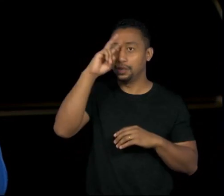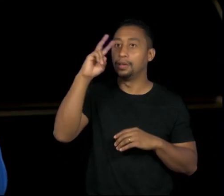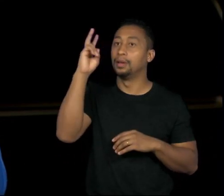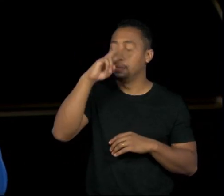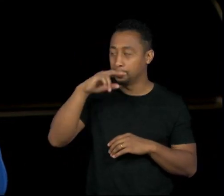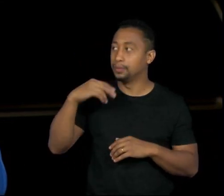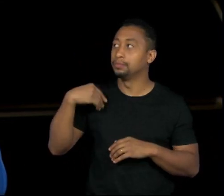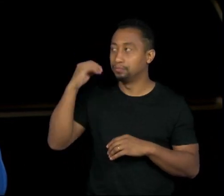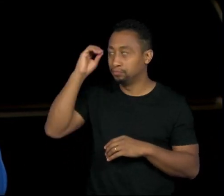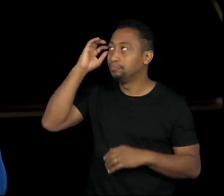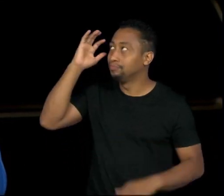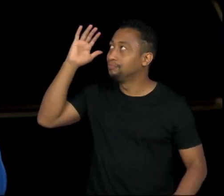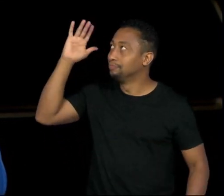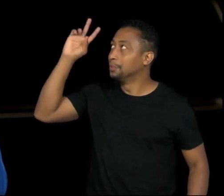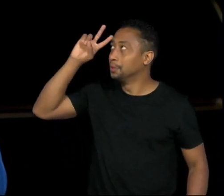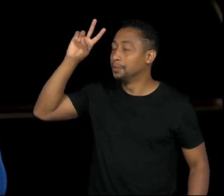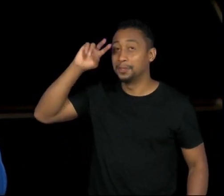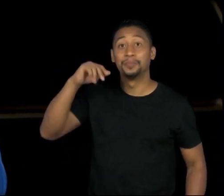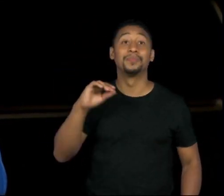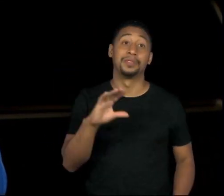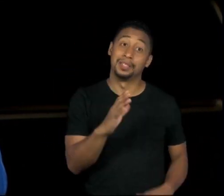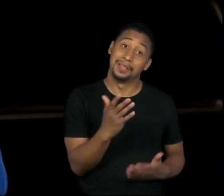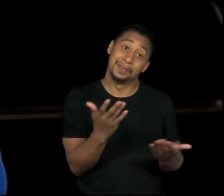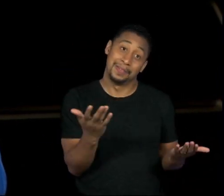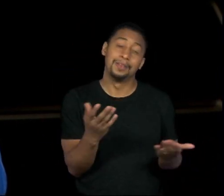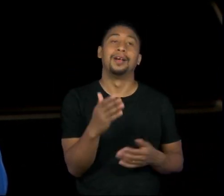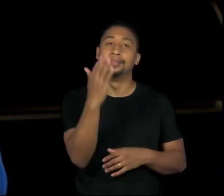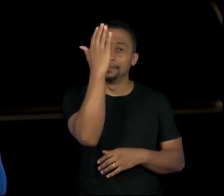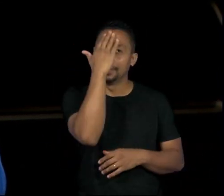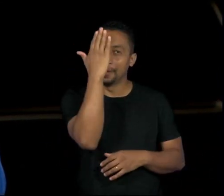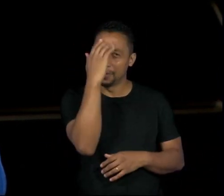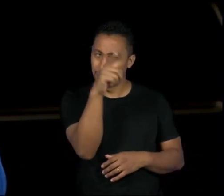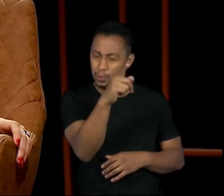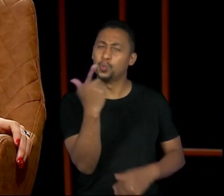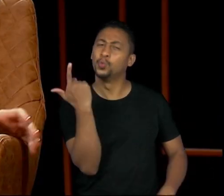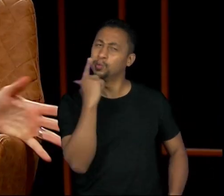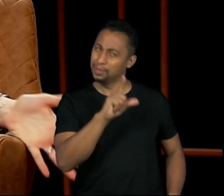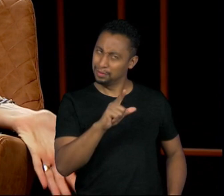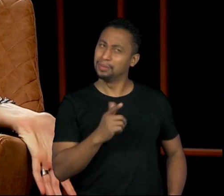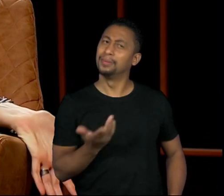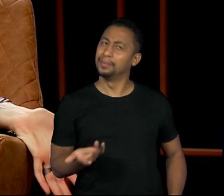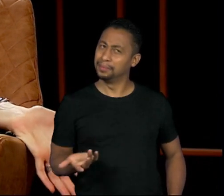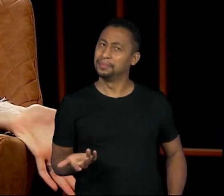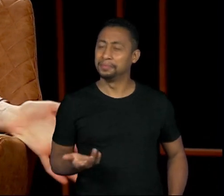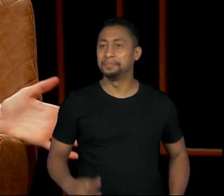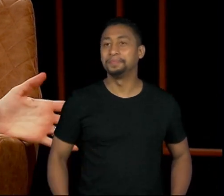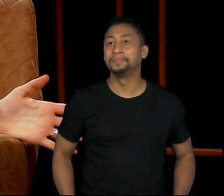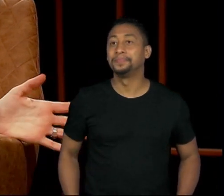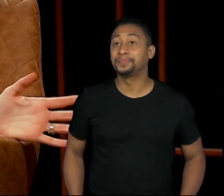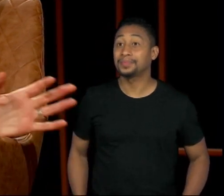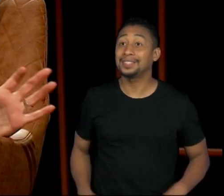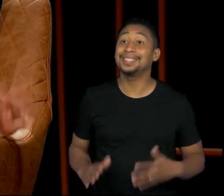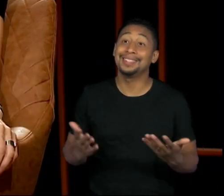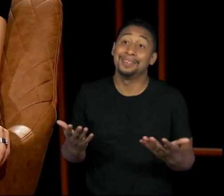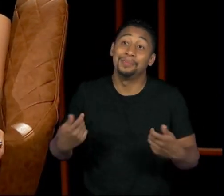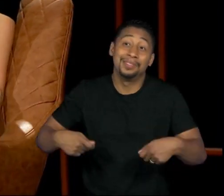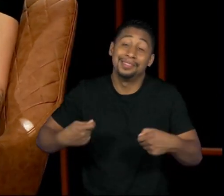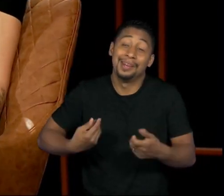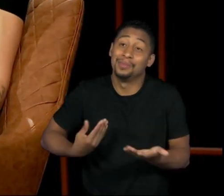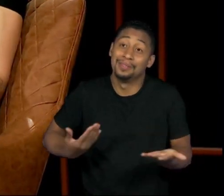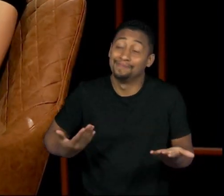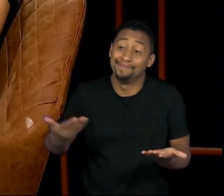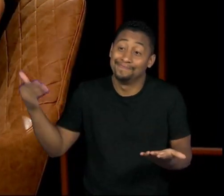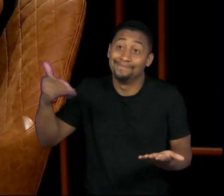Mário Edson puxou essa música porque, na certa, ele sabia que você dava conta, né? Aí ele tinha que estar aqui para dizer, cara,